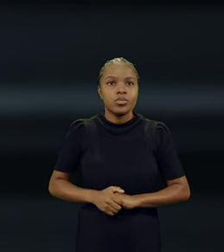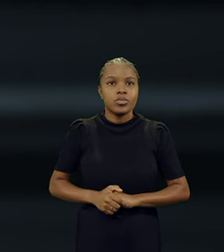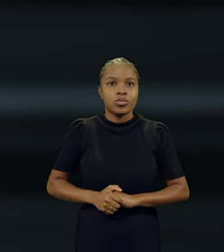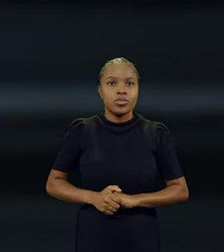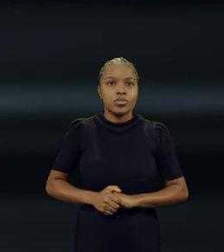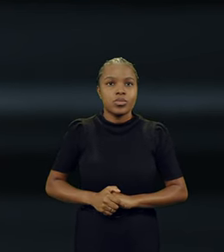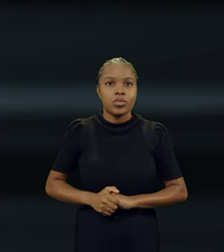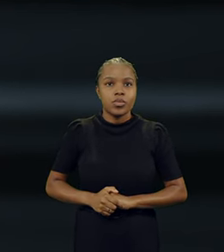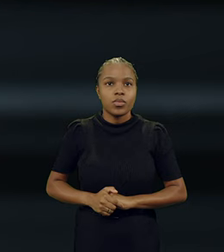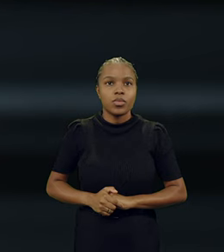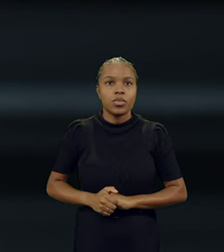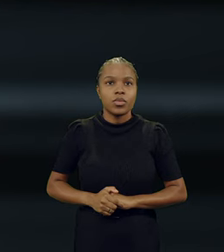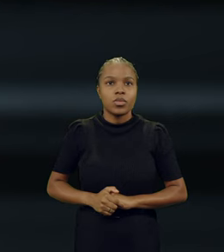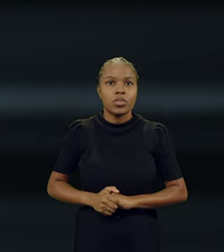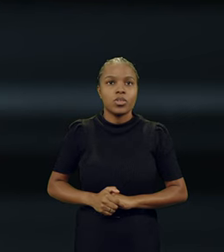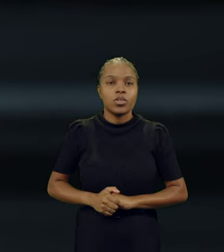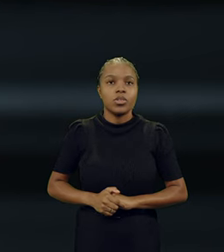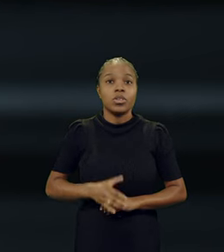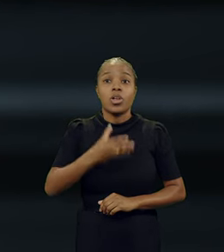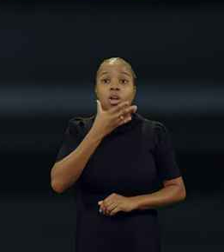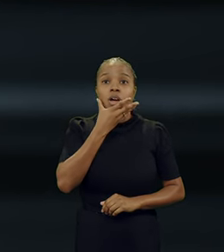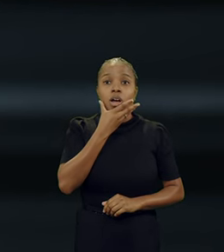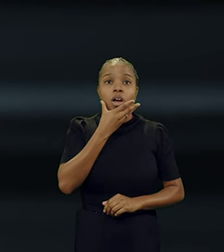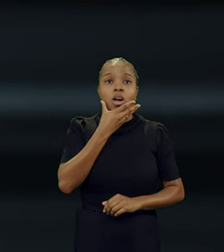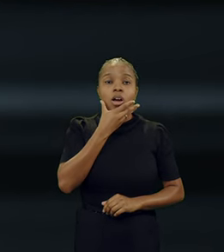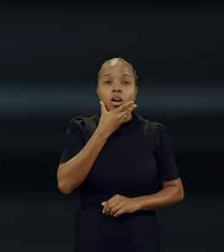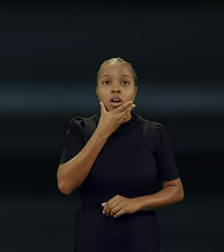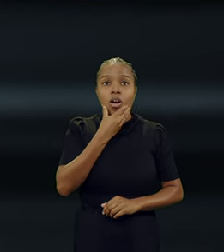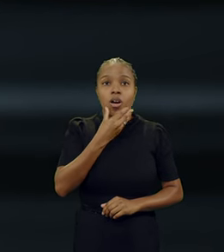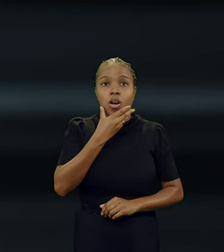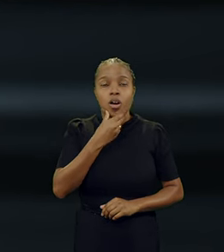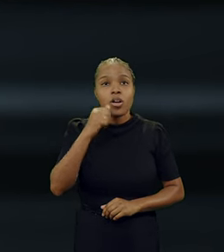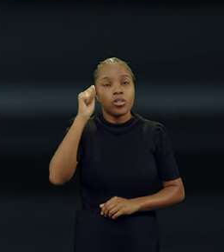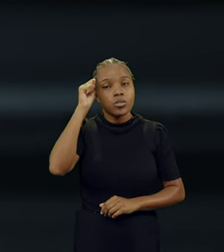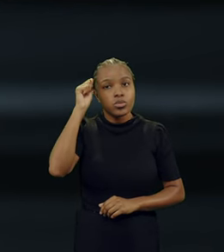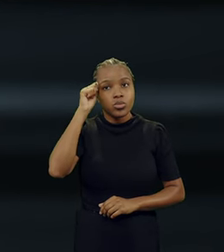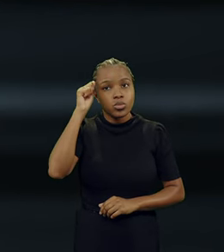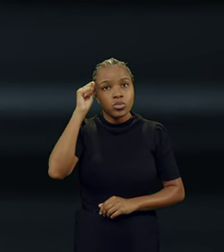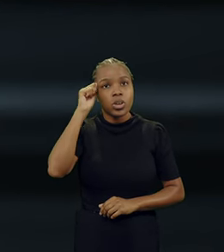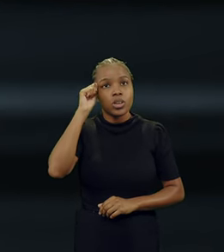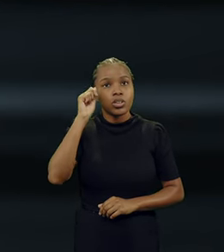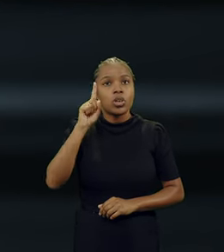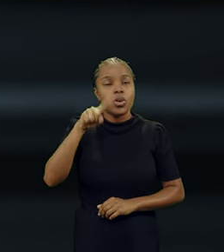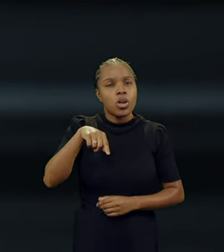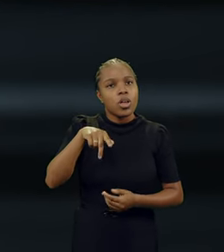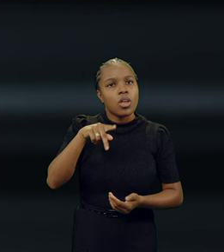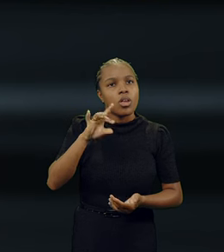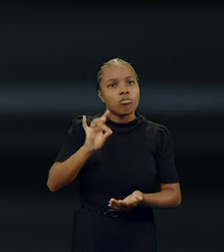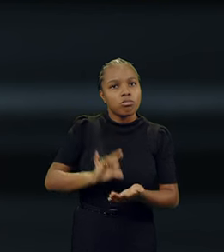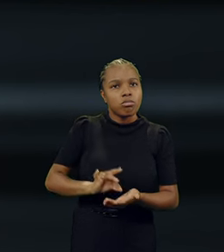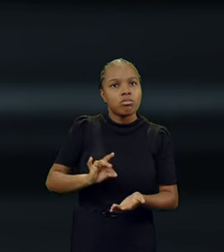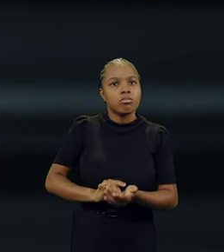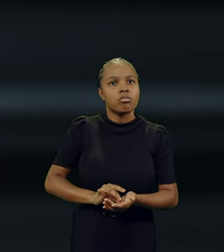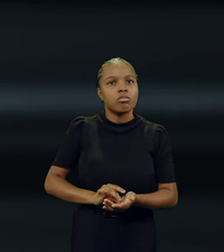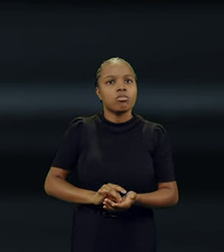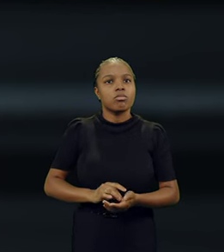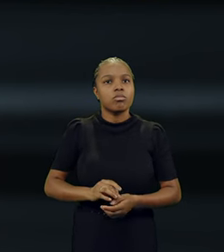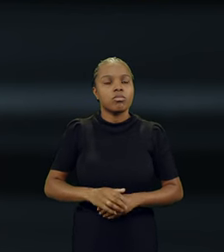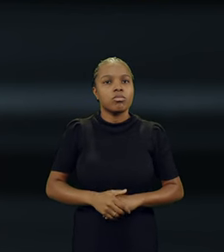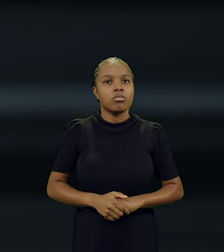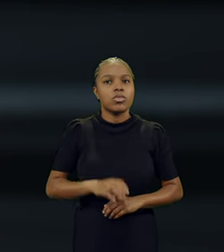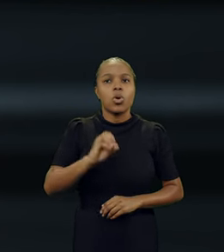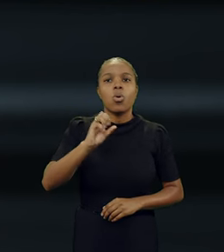Quanto é que a mulher de vocês é o urso? Digo eu. Não tem vergonha não. A minha